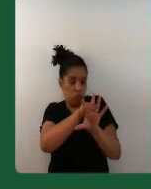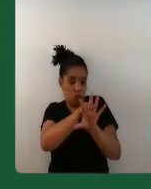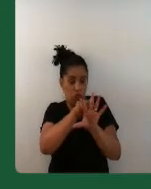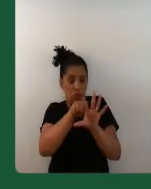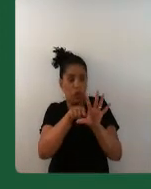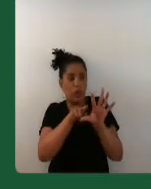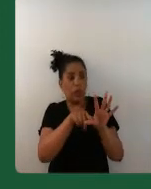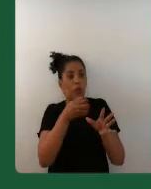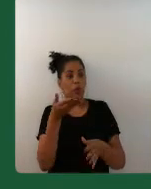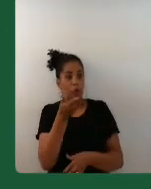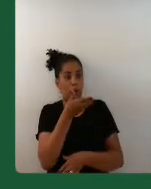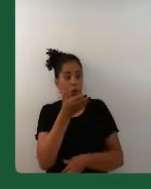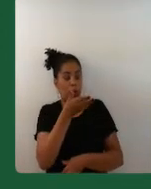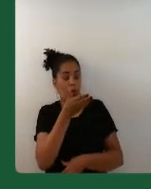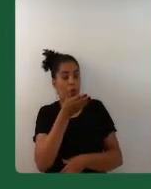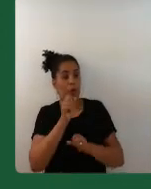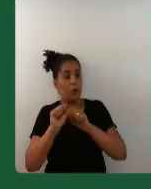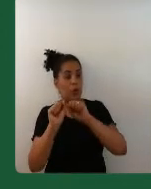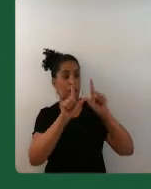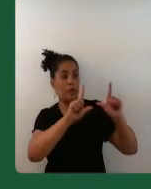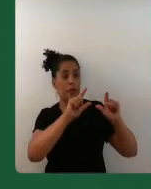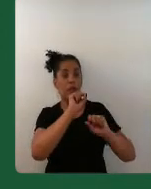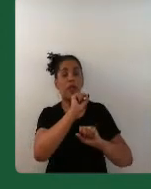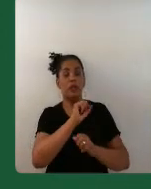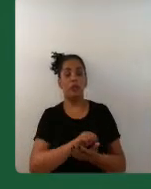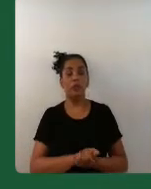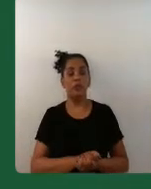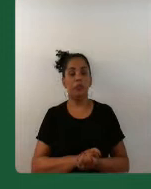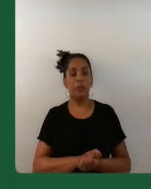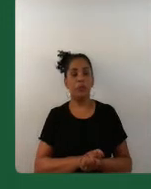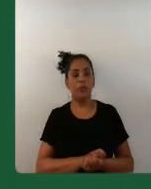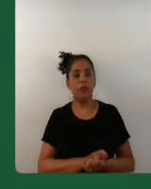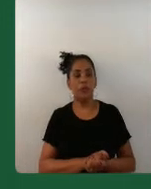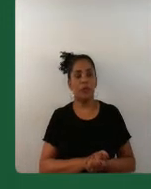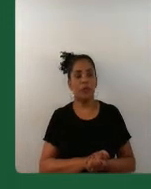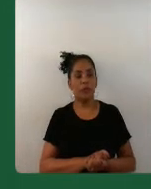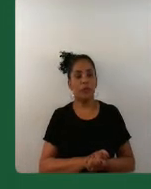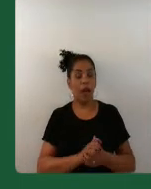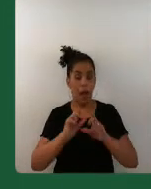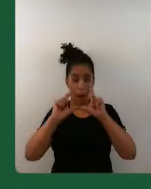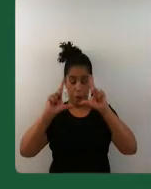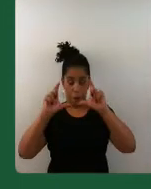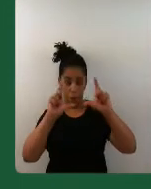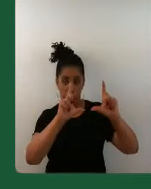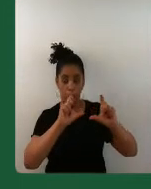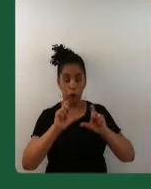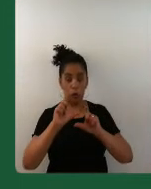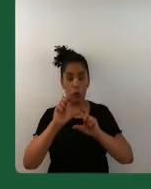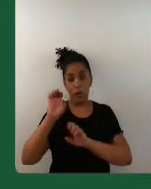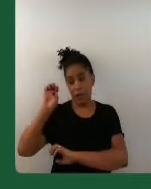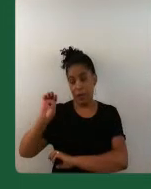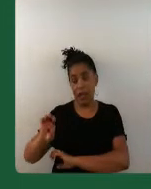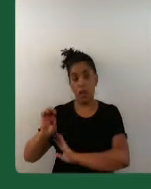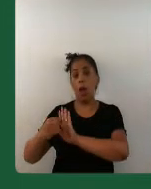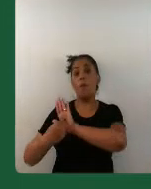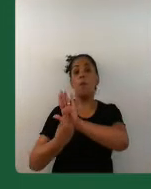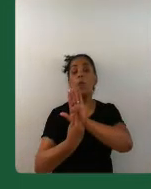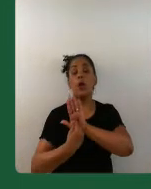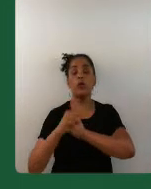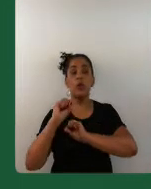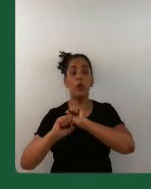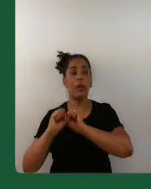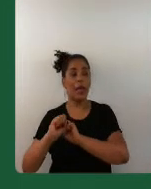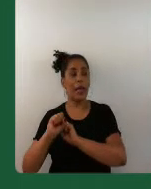nesse slide, a foto da esquerda demonstra a mão